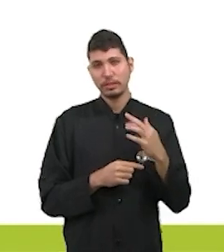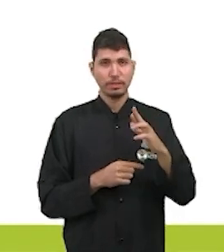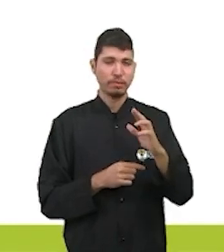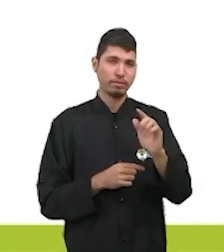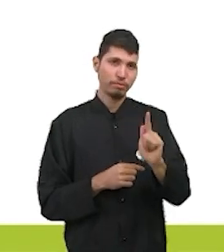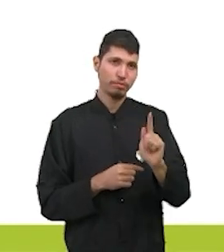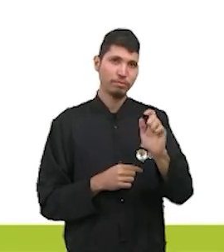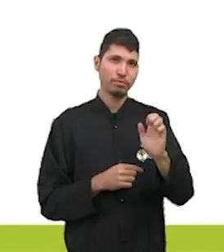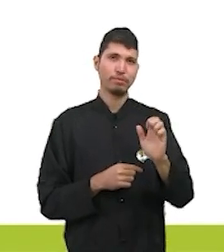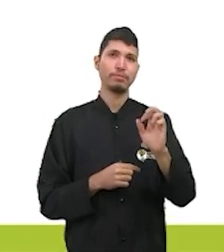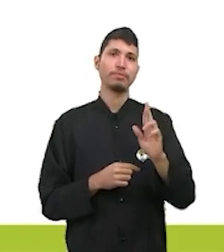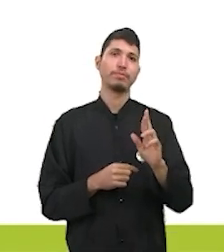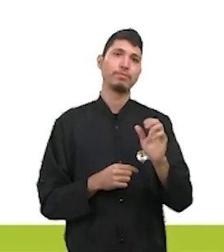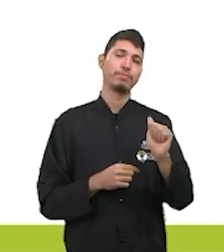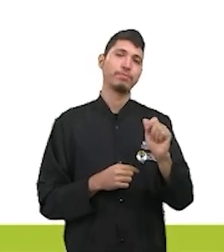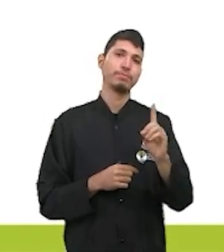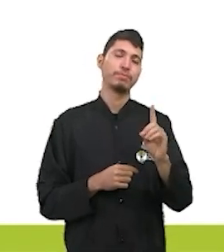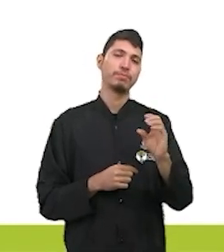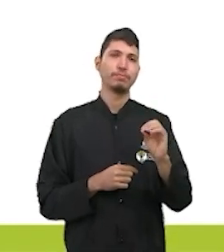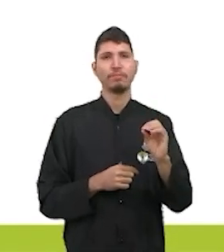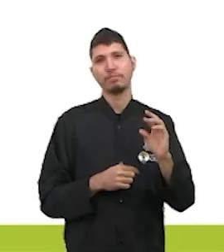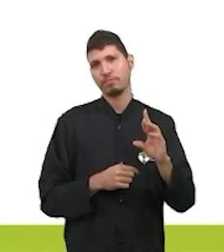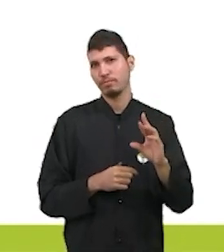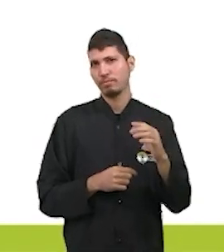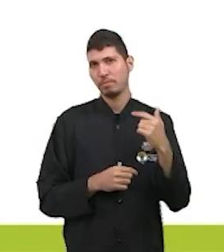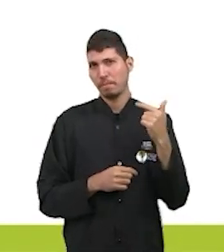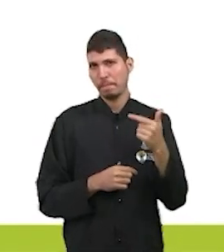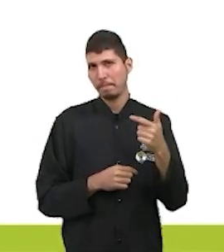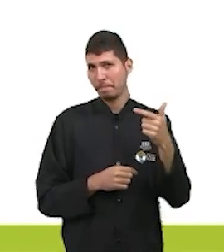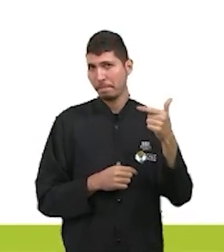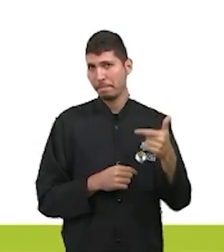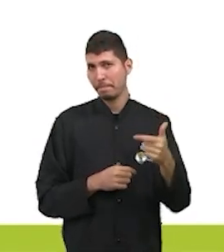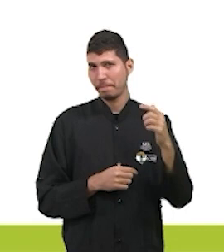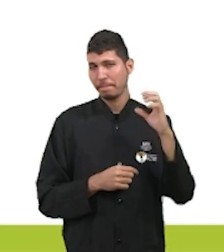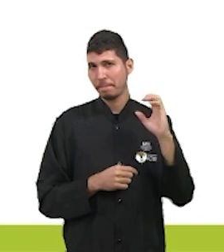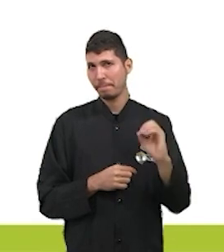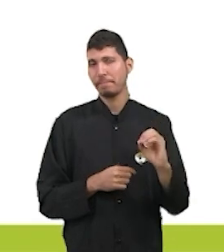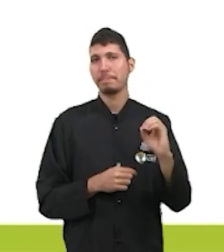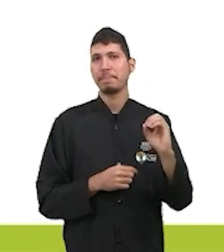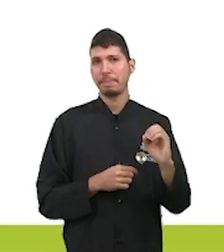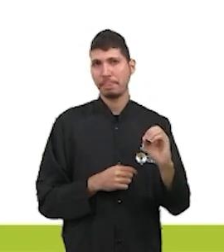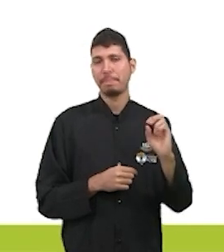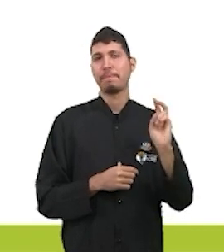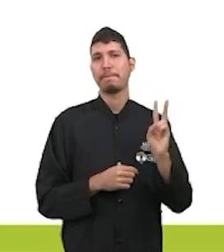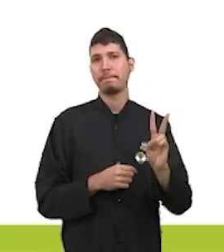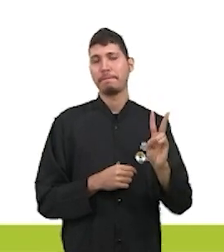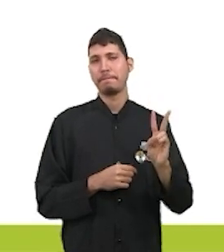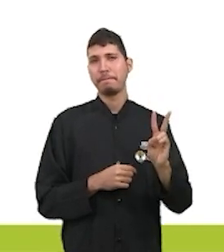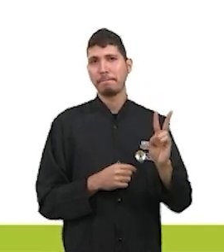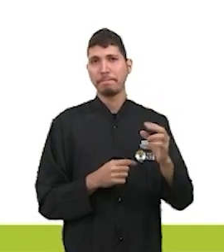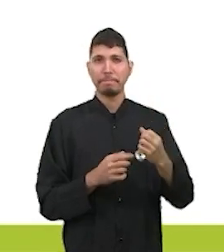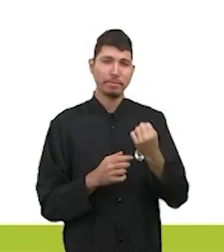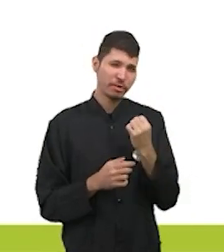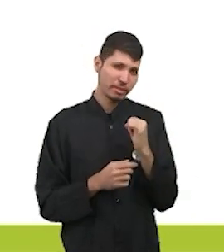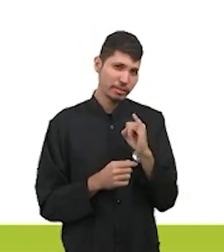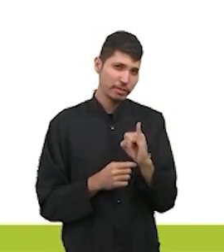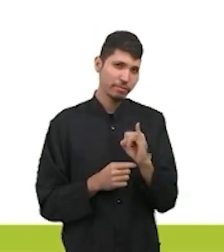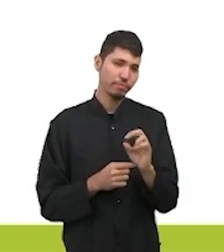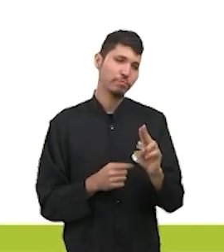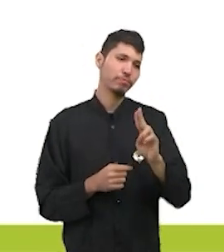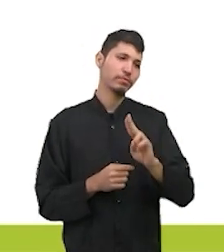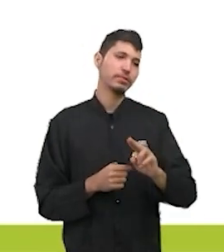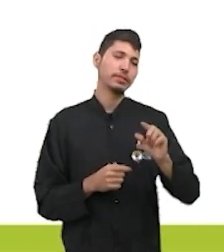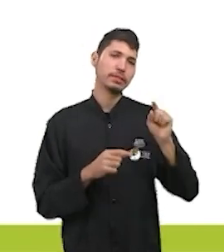potencial. Ele está gerando ali 220, que é o que o nosso enunciado está dizendo. Se for ligado em